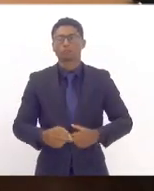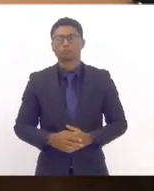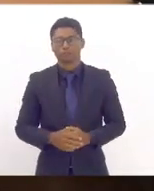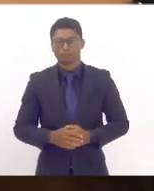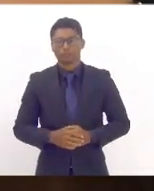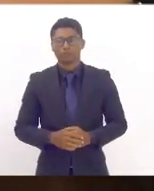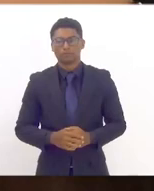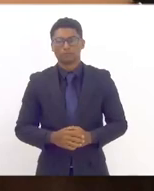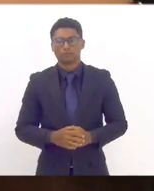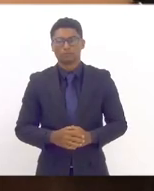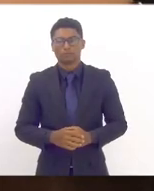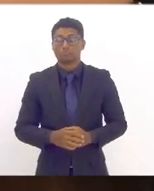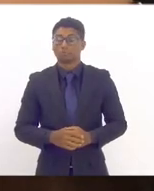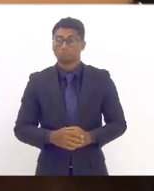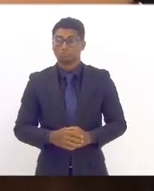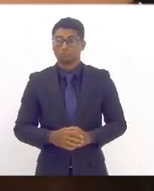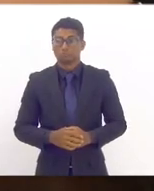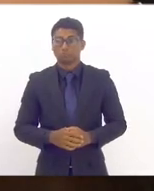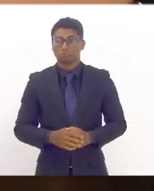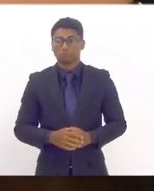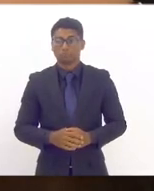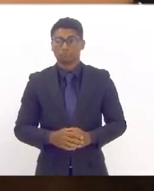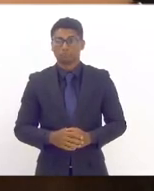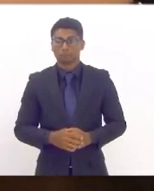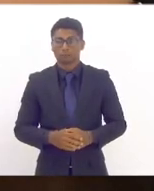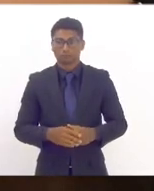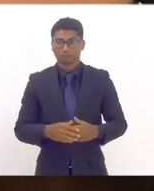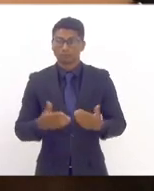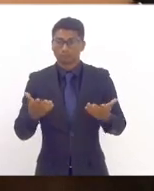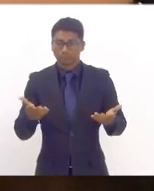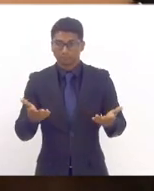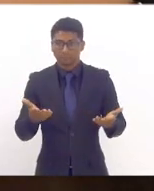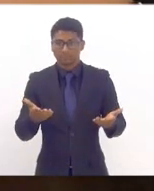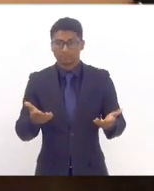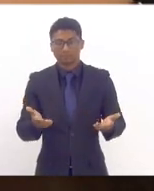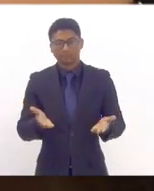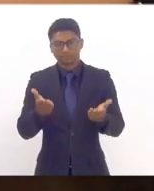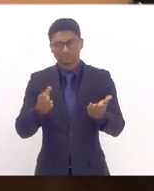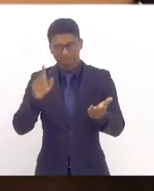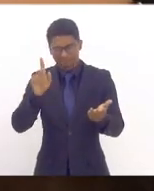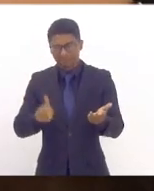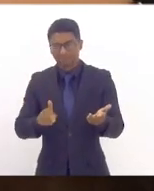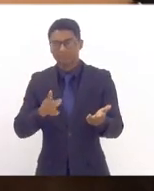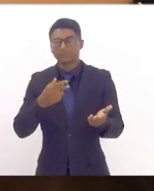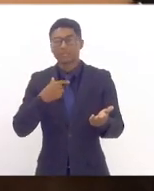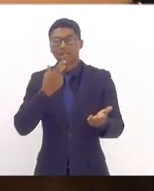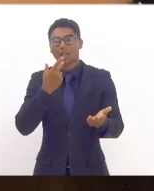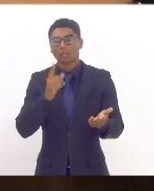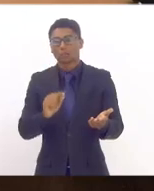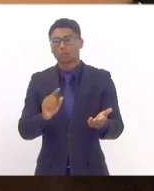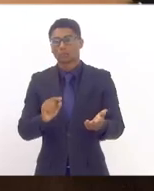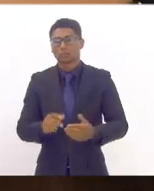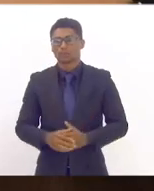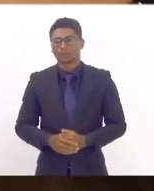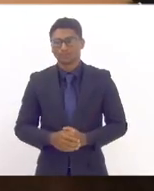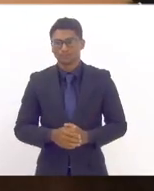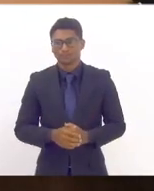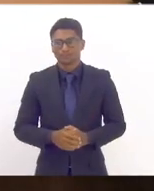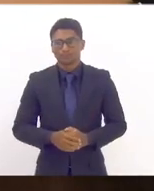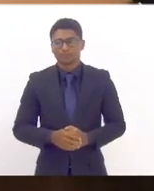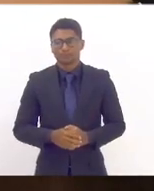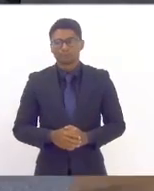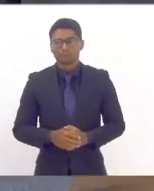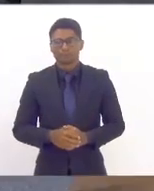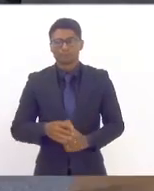e agora do seu presidente por isso queria chamar atenção de vossa excelência eu acho